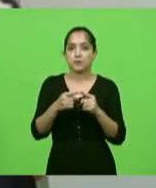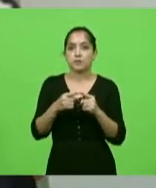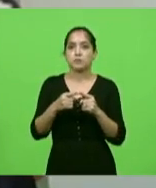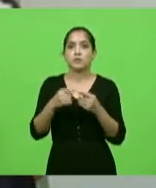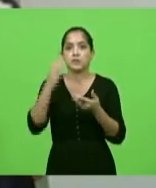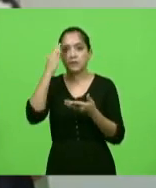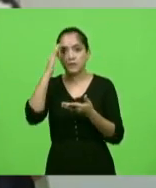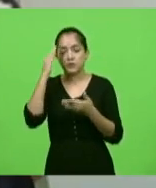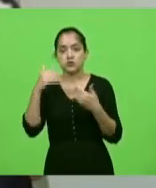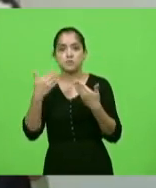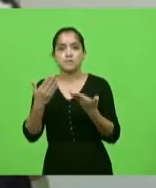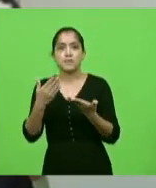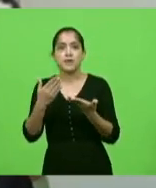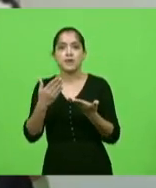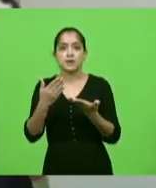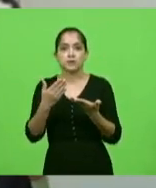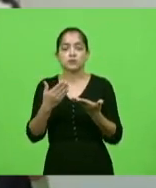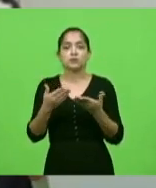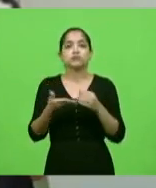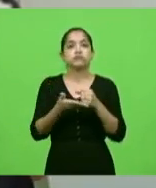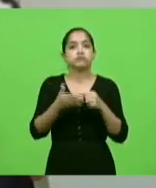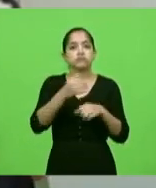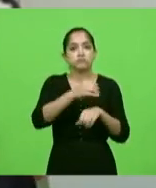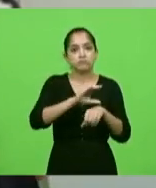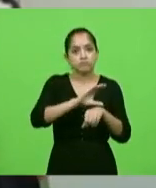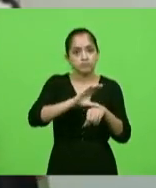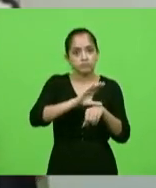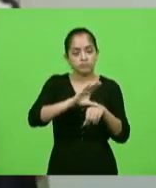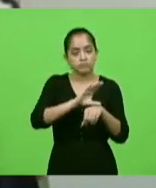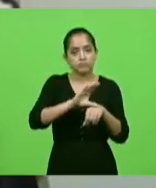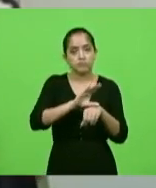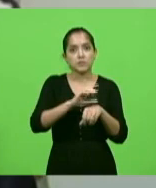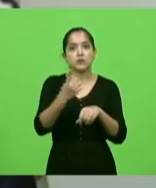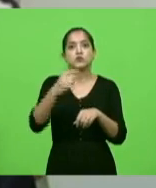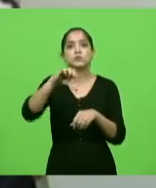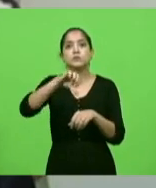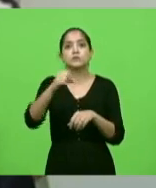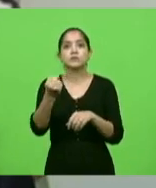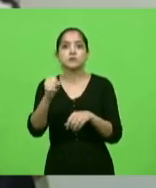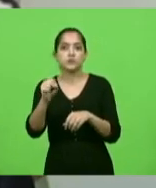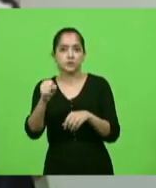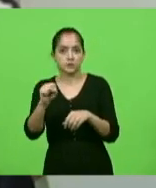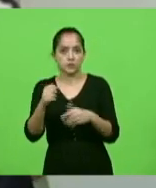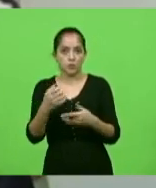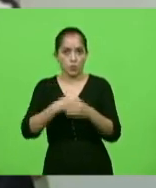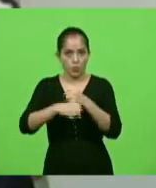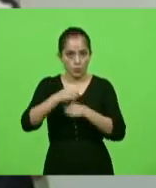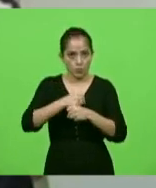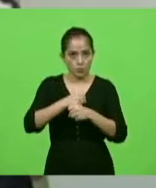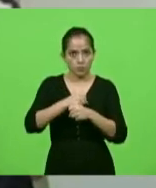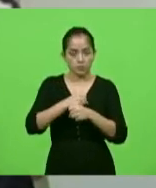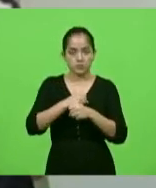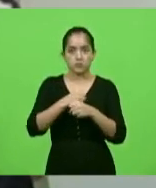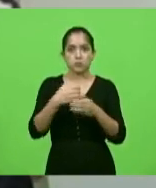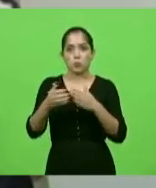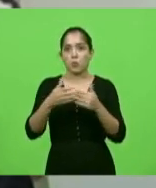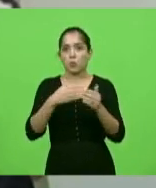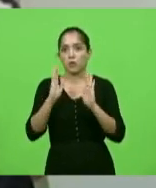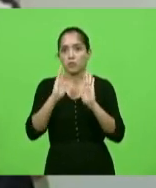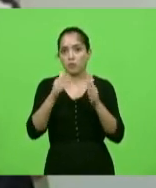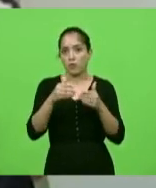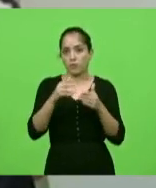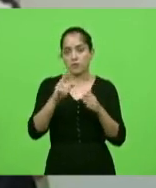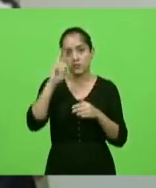única interpretação possível a luz a Constituição de 1988 por qualquer enfoque de se der